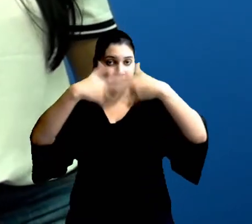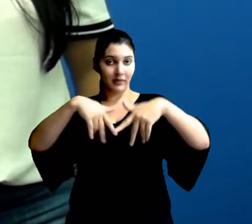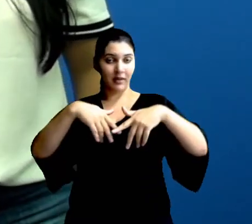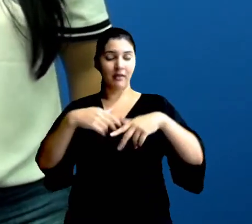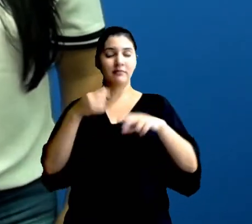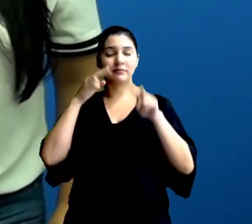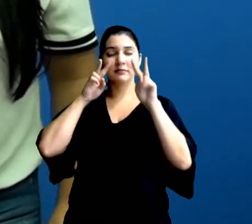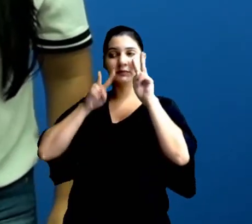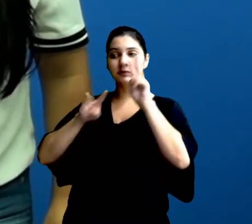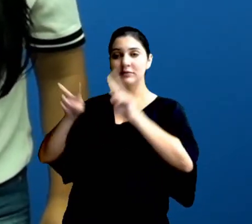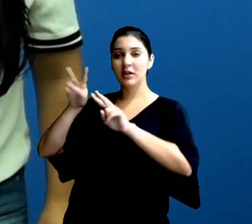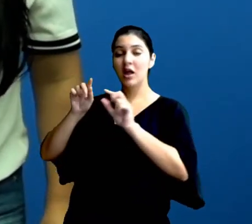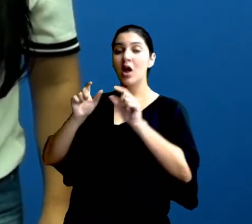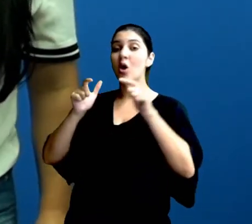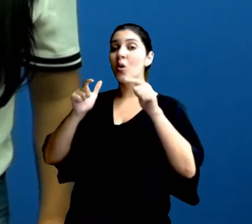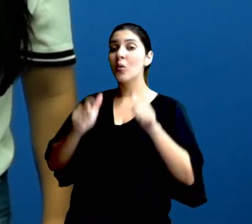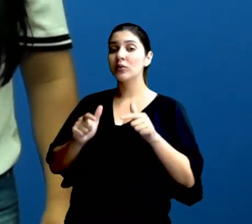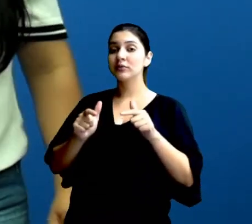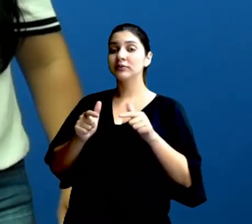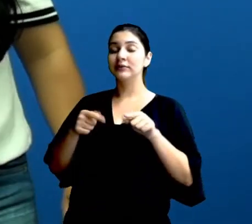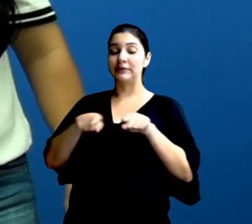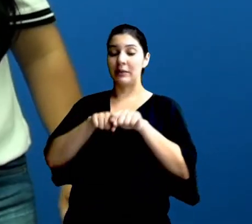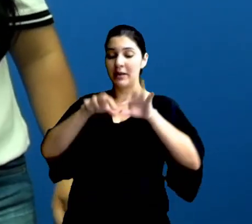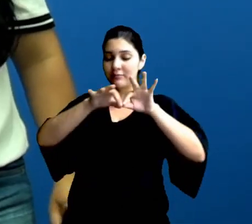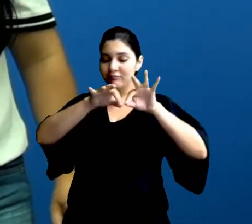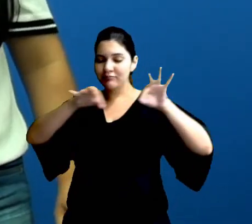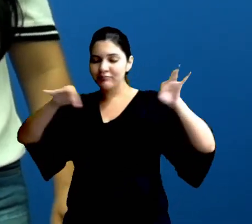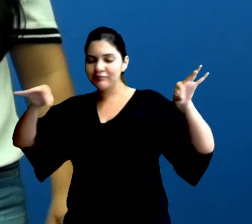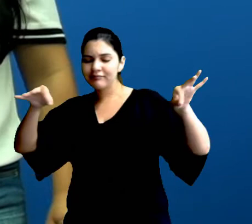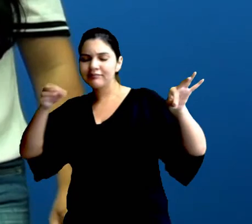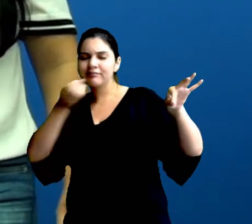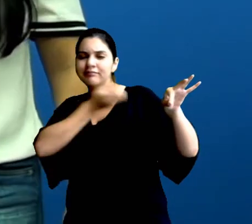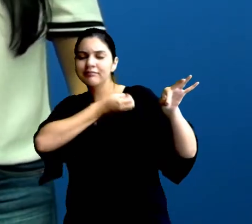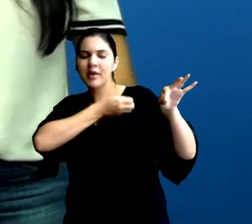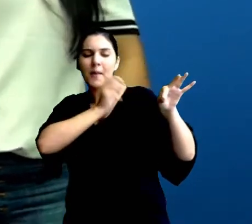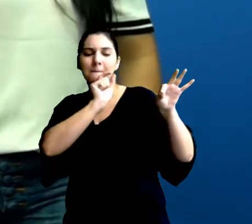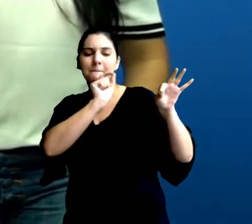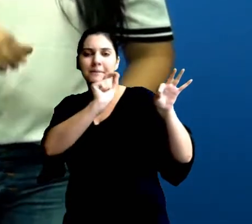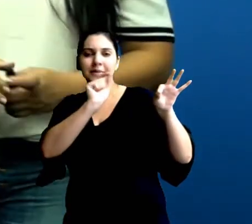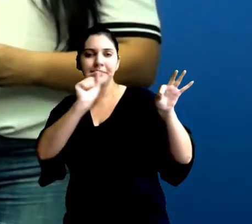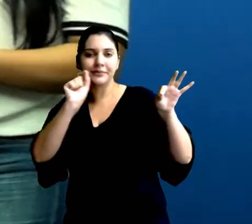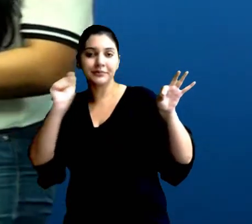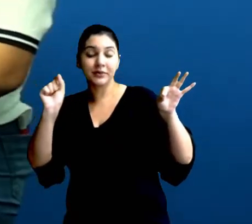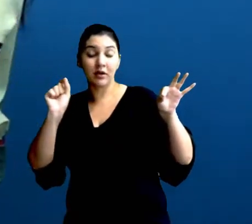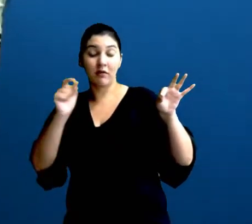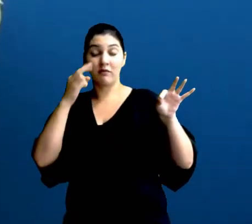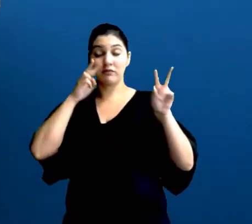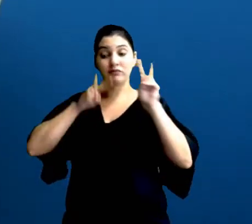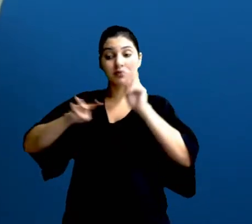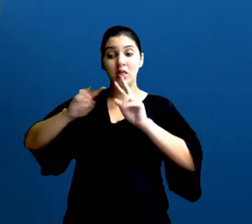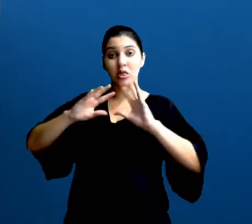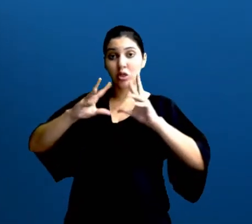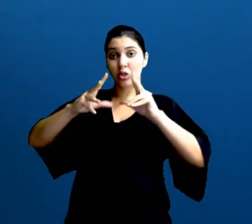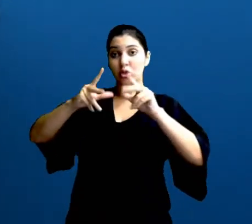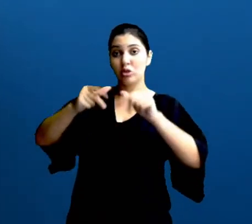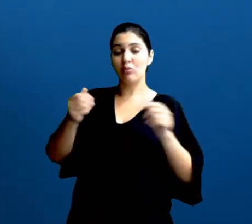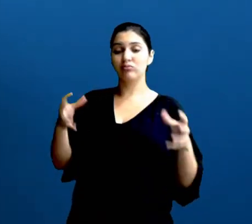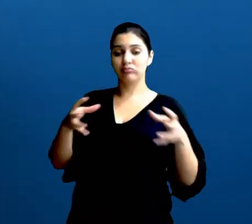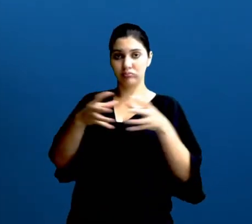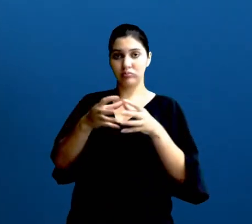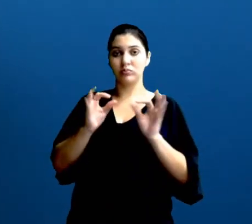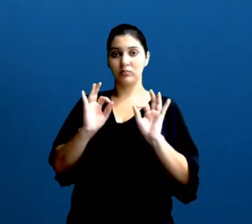ver eles, sabe onde? Lá na reta numérica, tá certo? Vamos ver todos esses números, todos esses